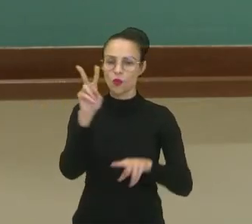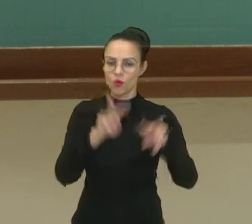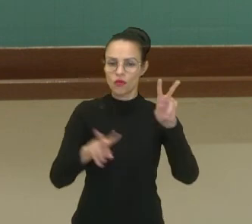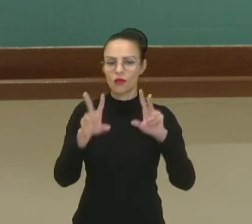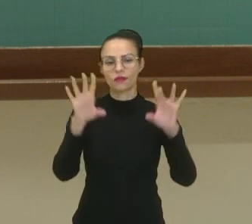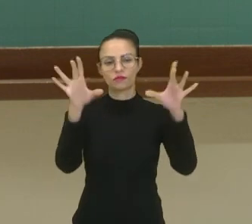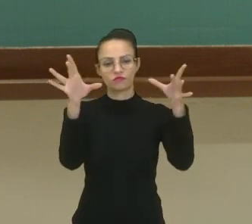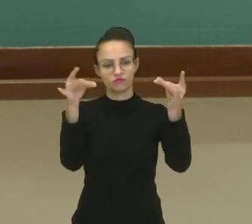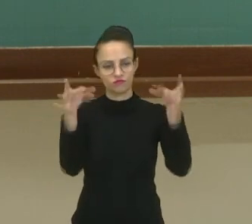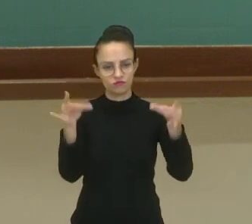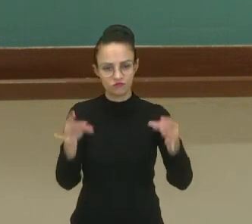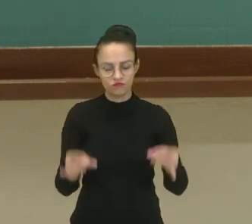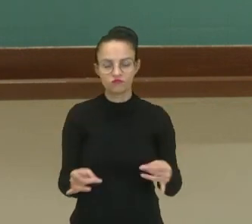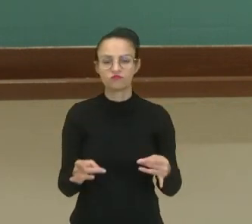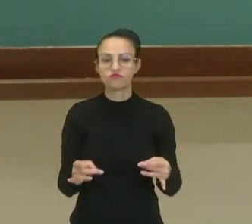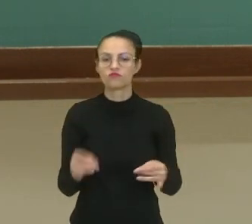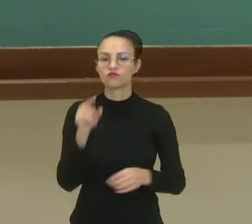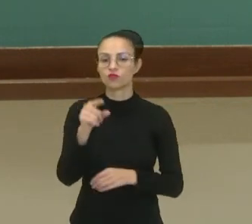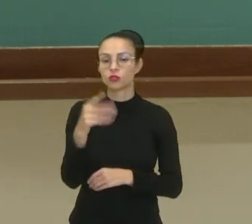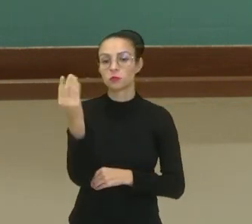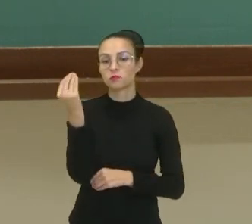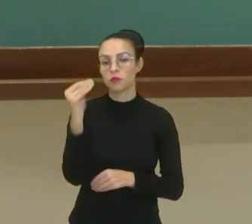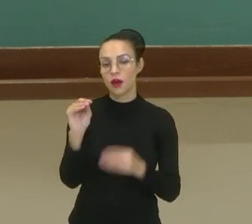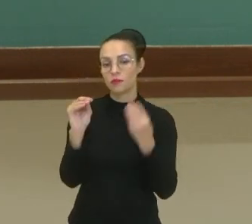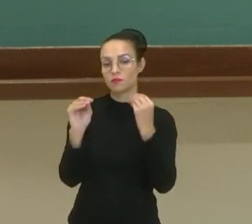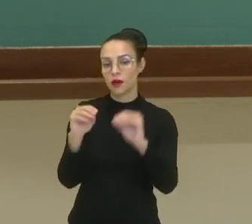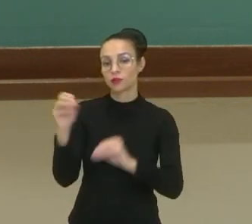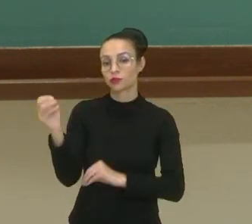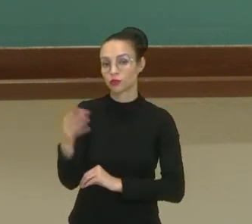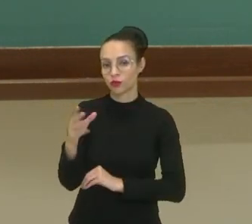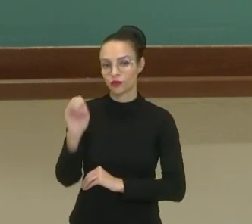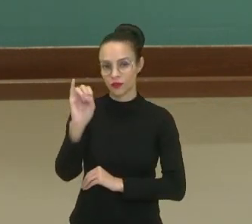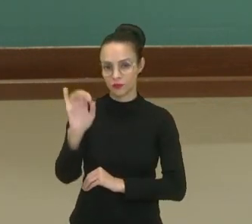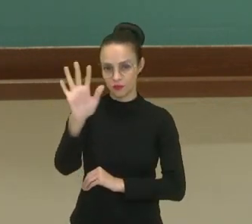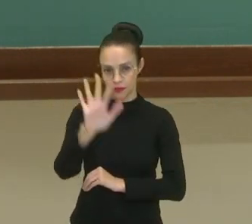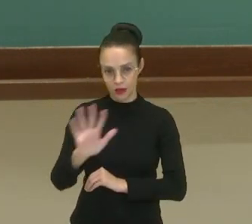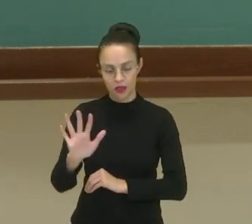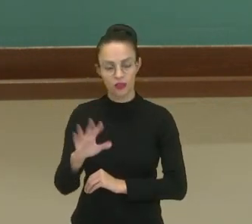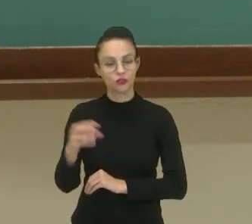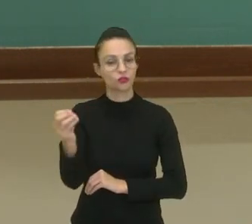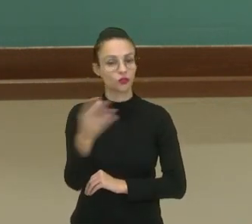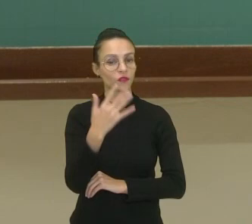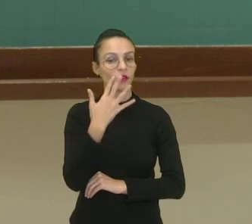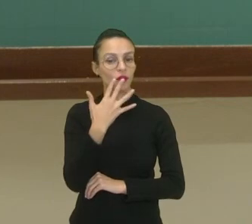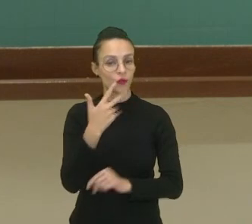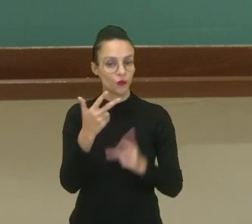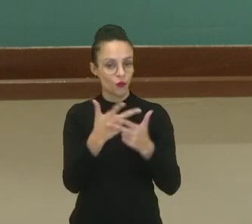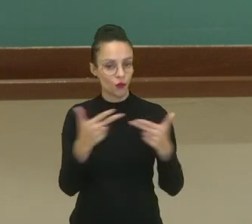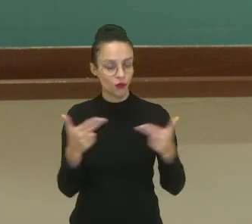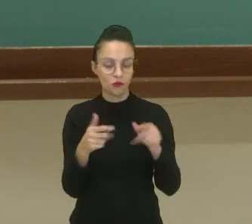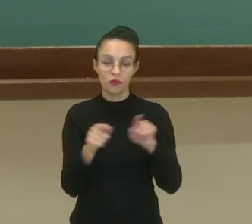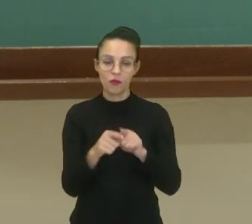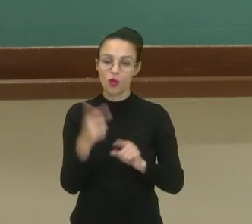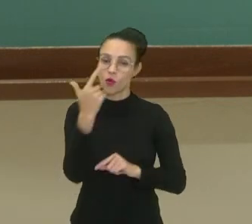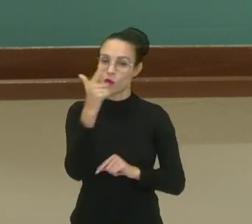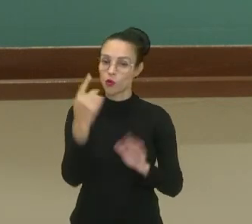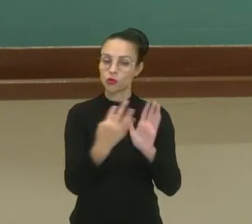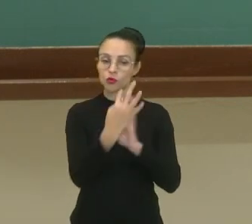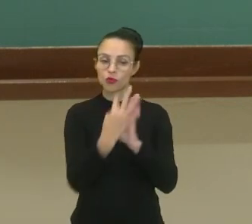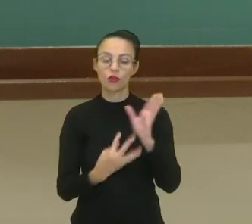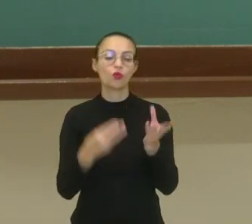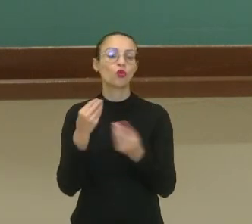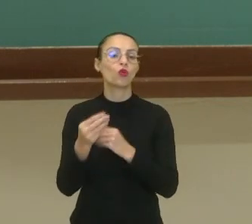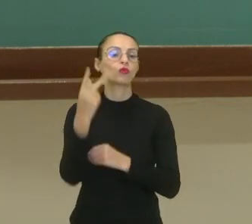né? Colocar novas cores, novas imagens, talvez de repente um outro texto. Como ficou